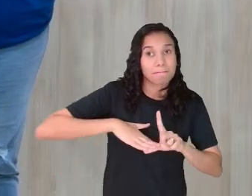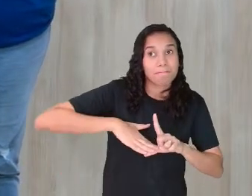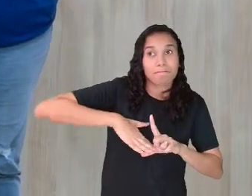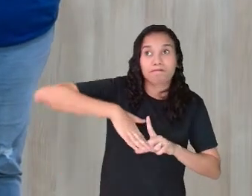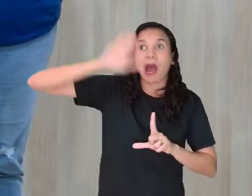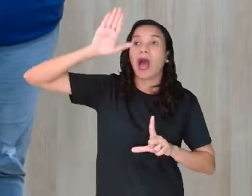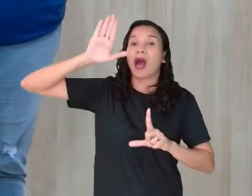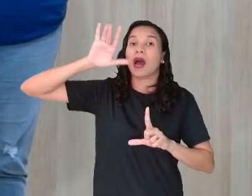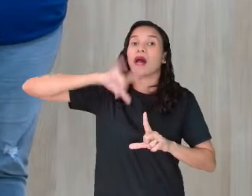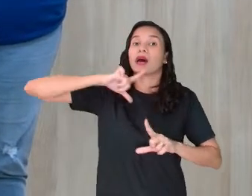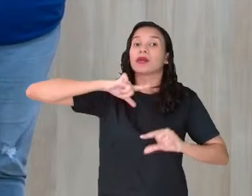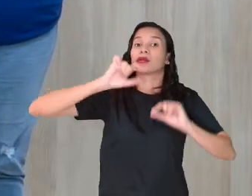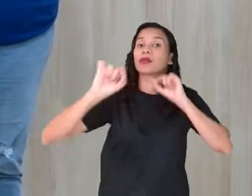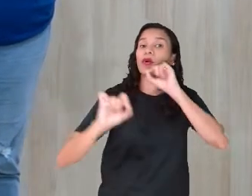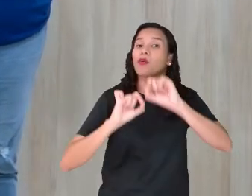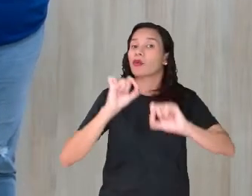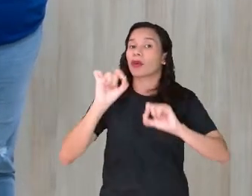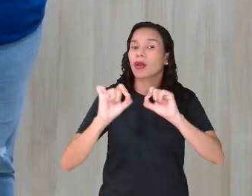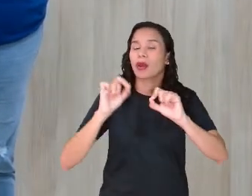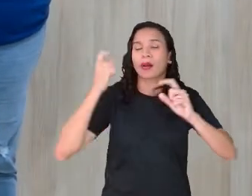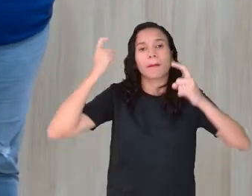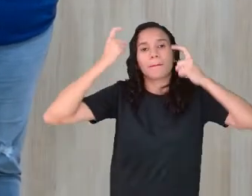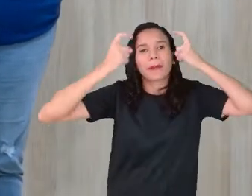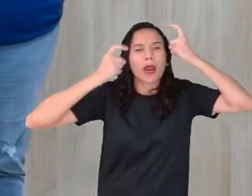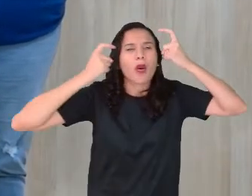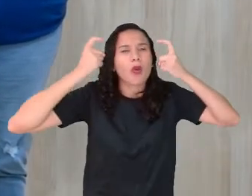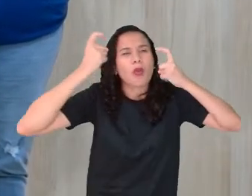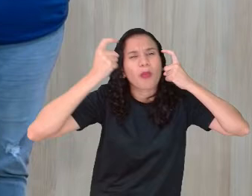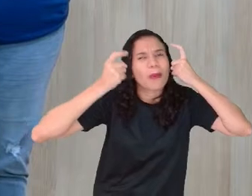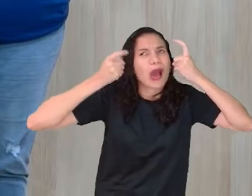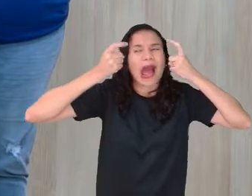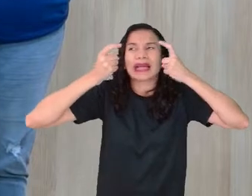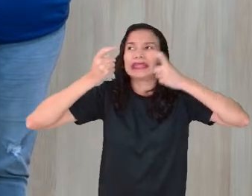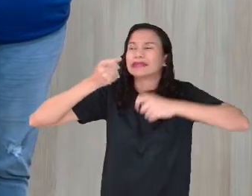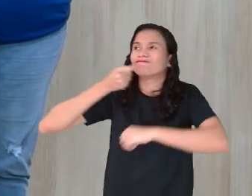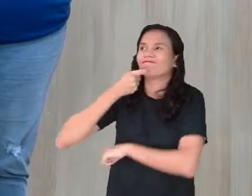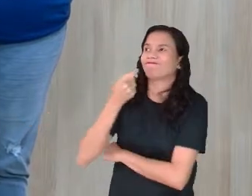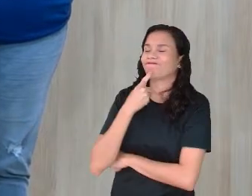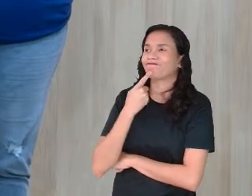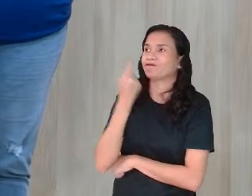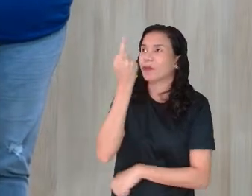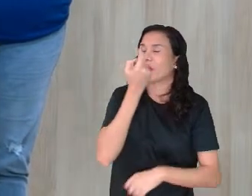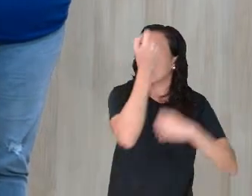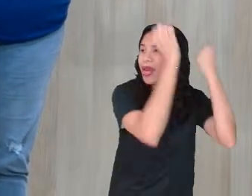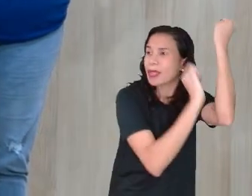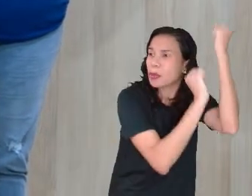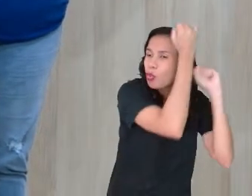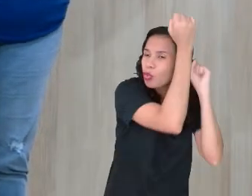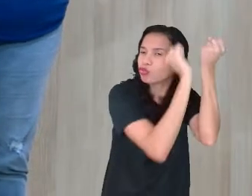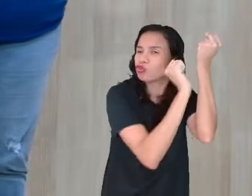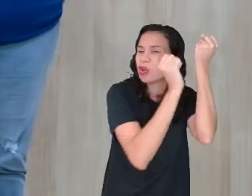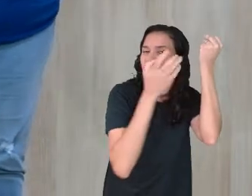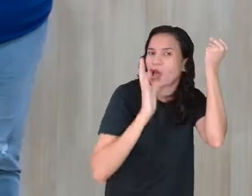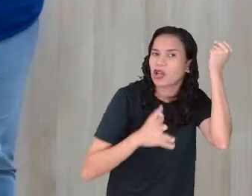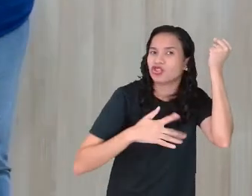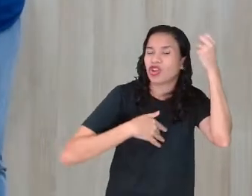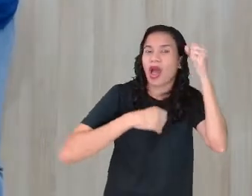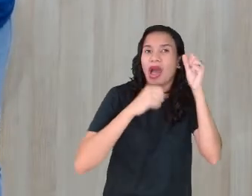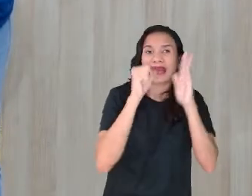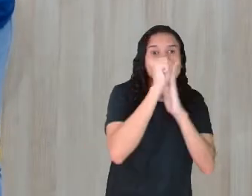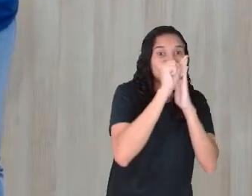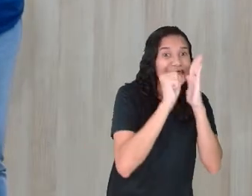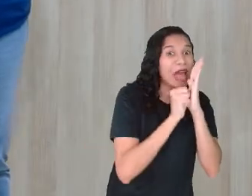maior, existe uma preocupação, né? Porque as indústrias que já vêm aí de